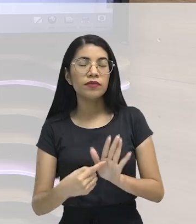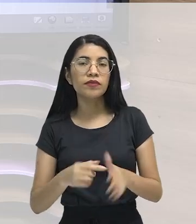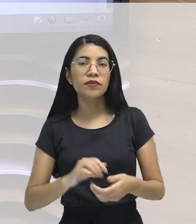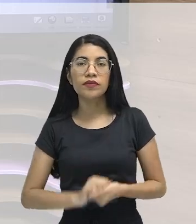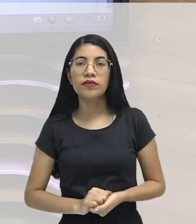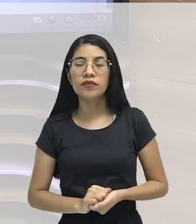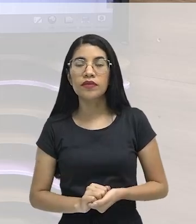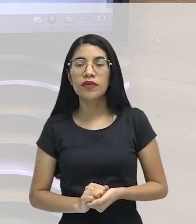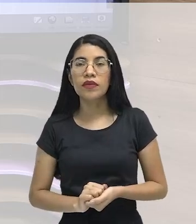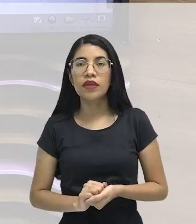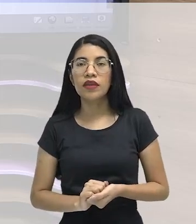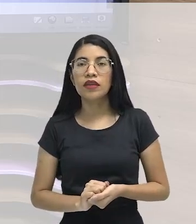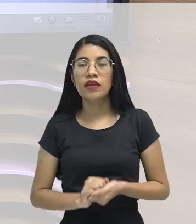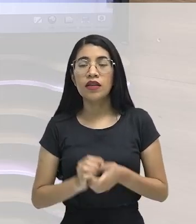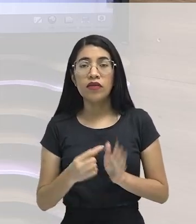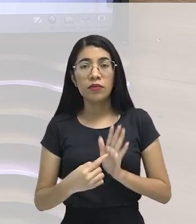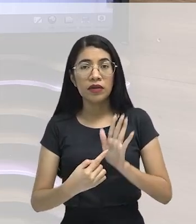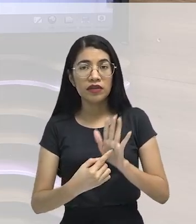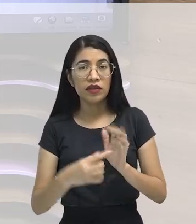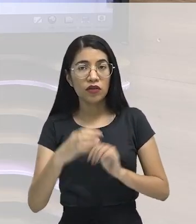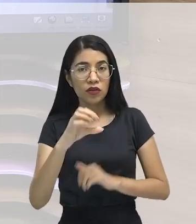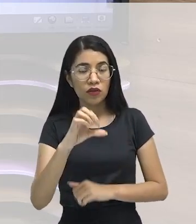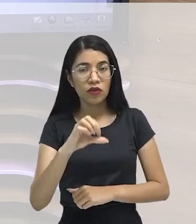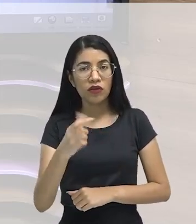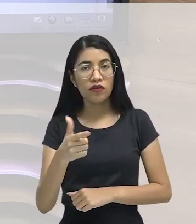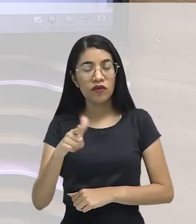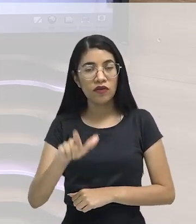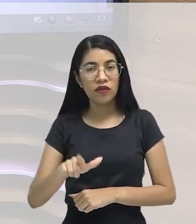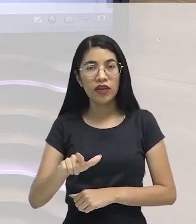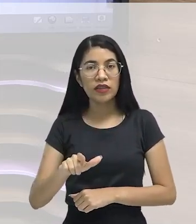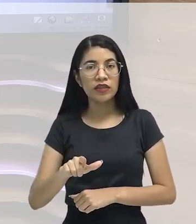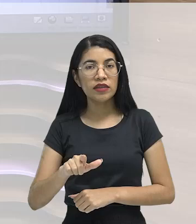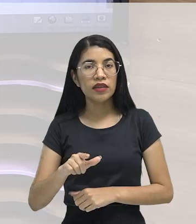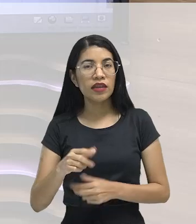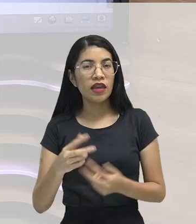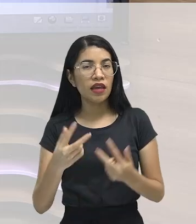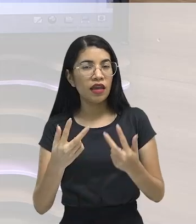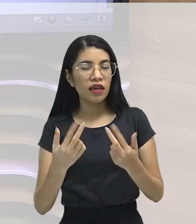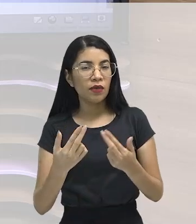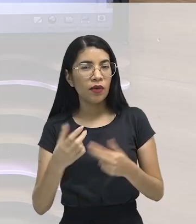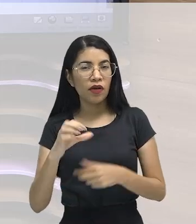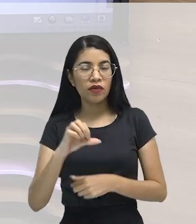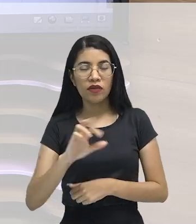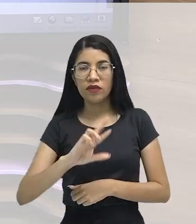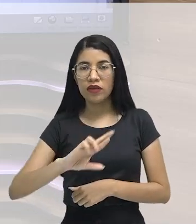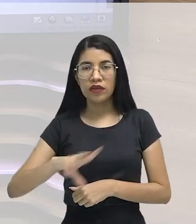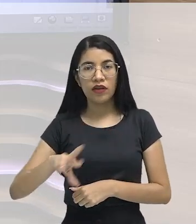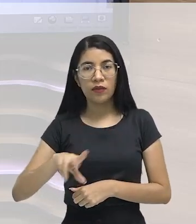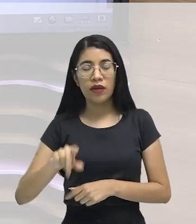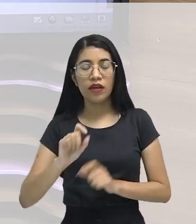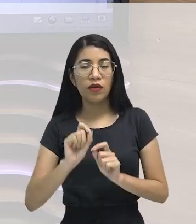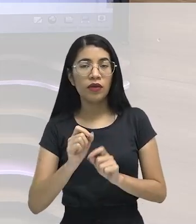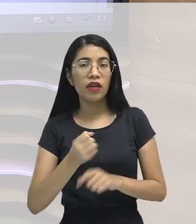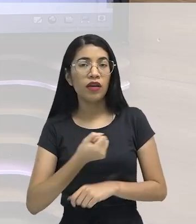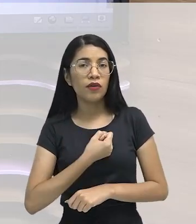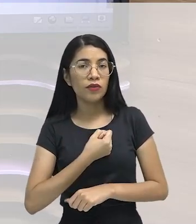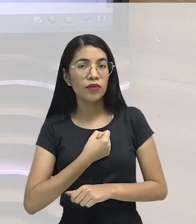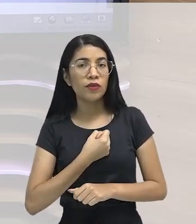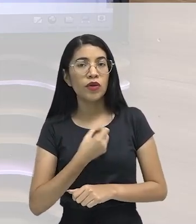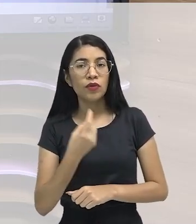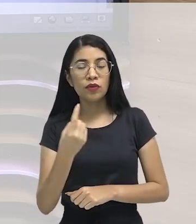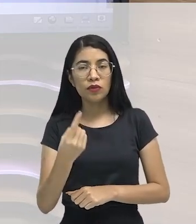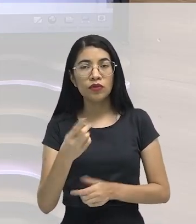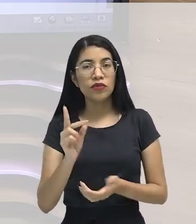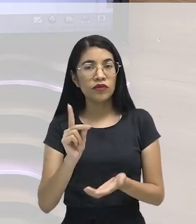apareceu ali 9 vezes, a gente pode tender a achar que a moda é igual a 9, mas não é. A moda é o elemento em si, que nesse